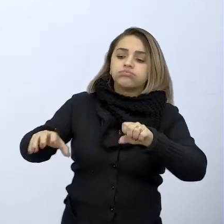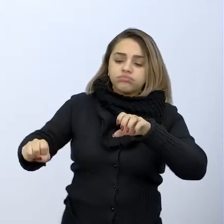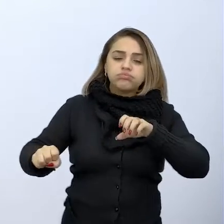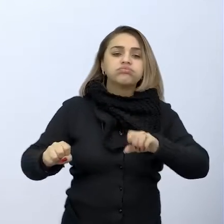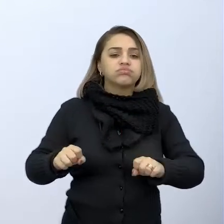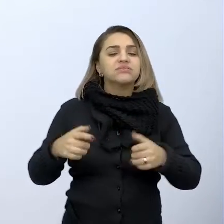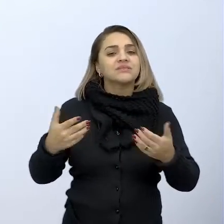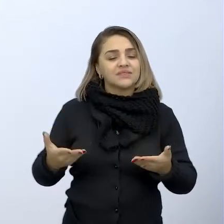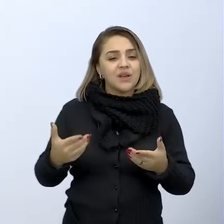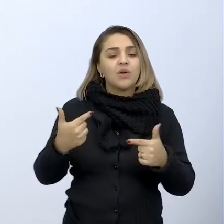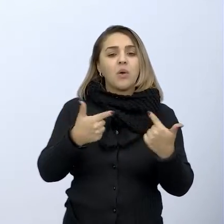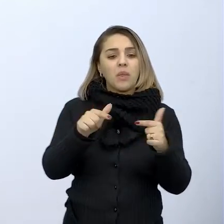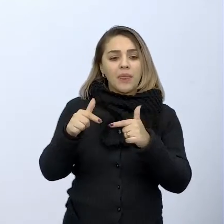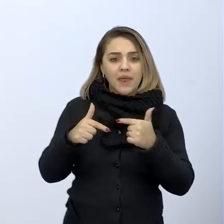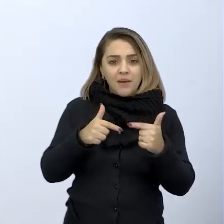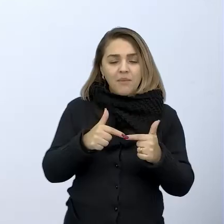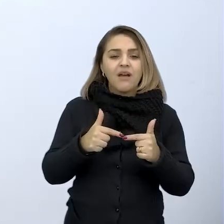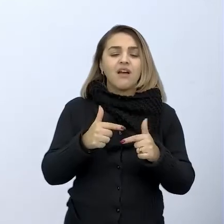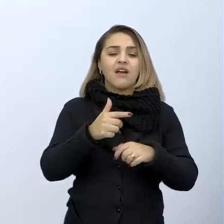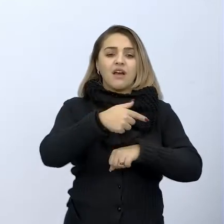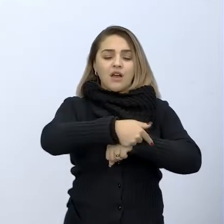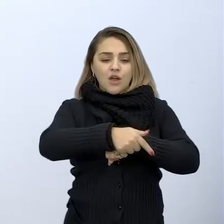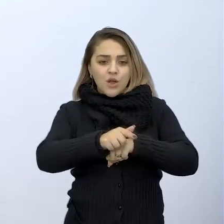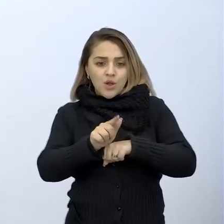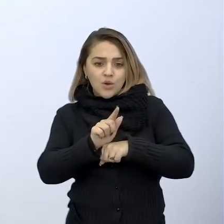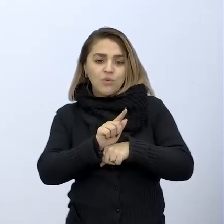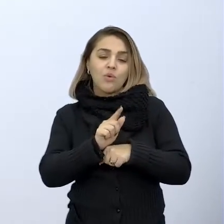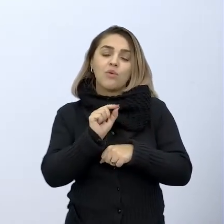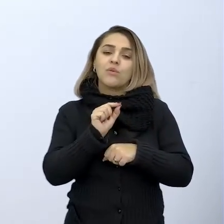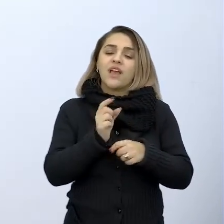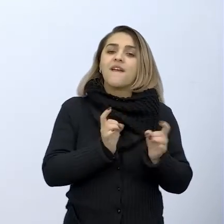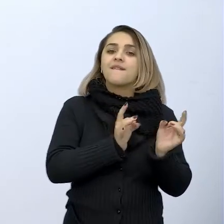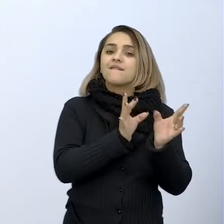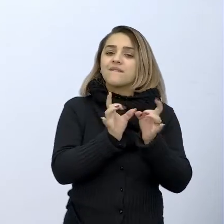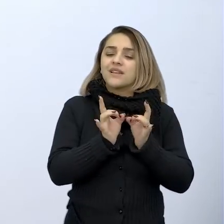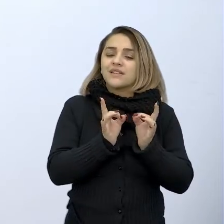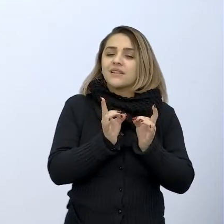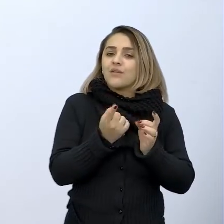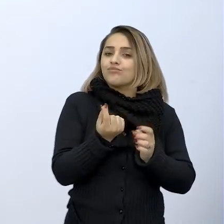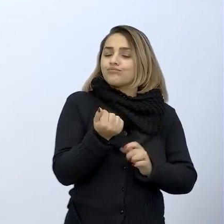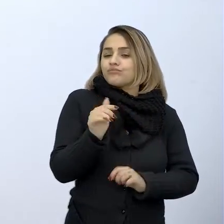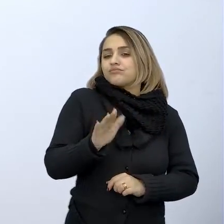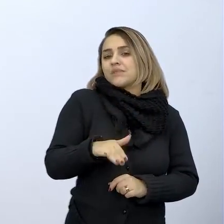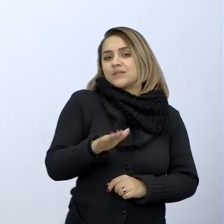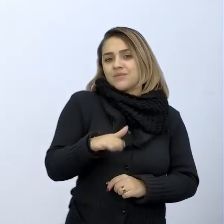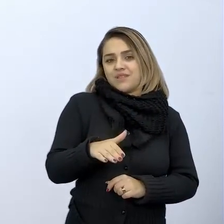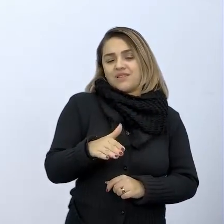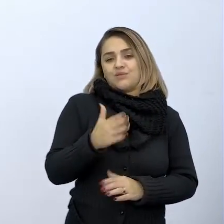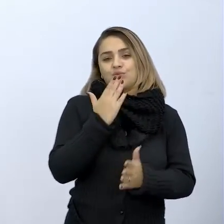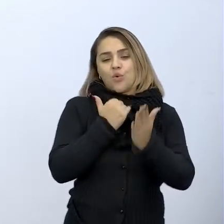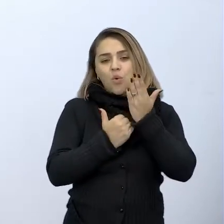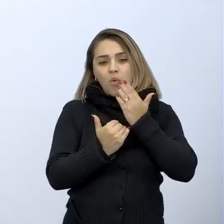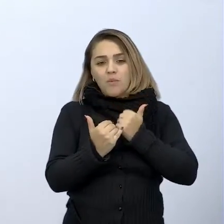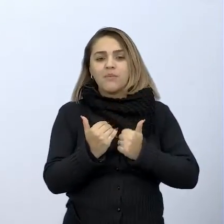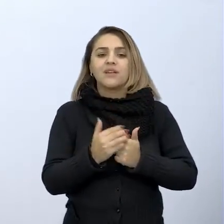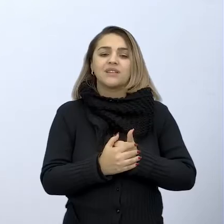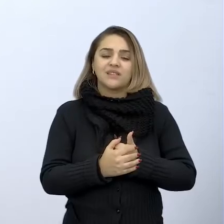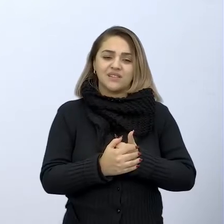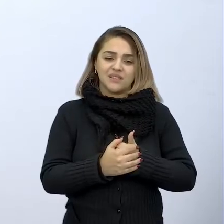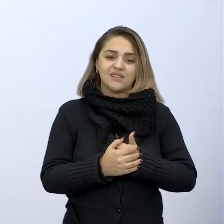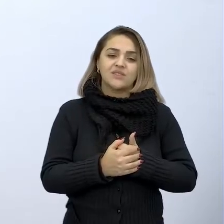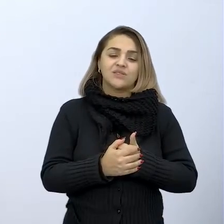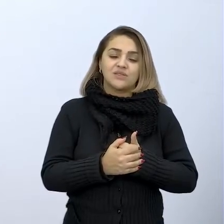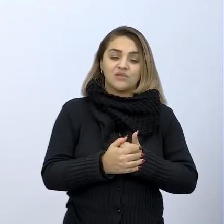é justamente disponibilizar a preços muito mais acessíveis alimentos que estão muito